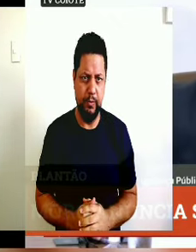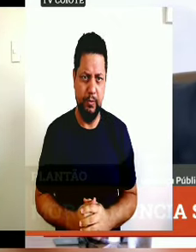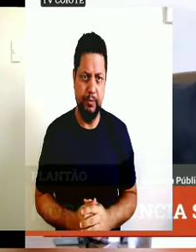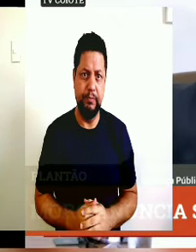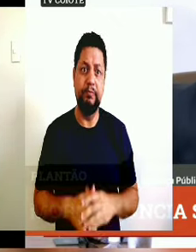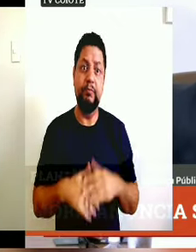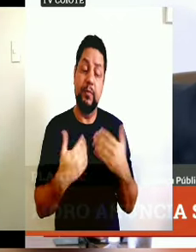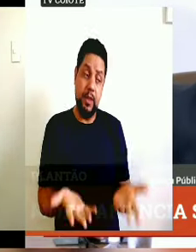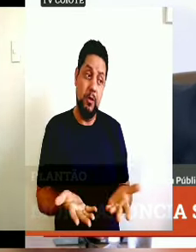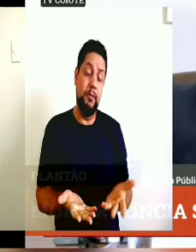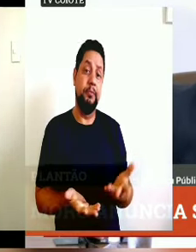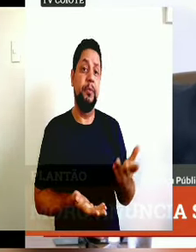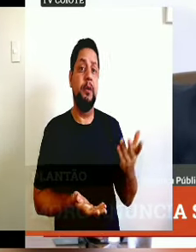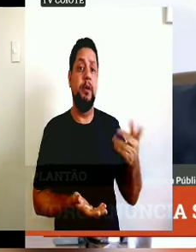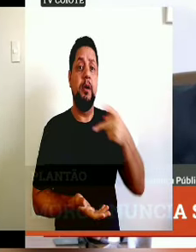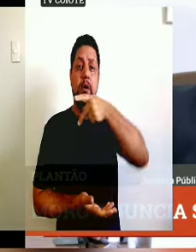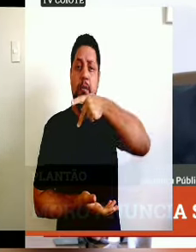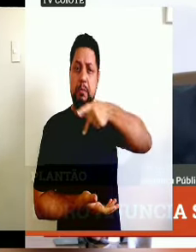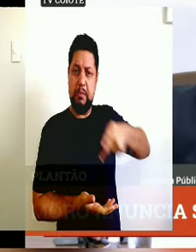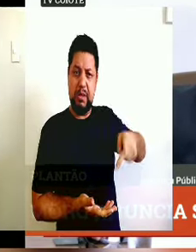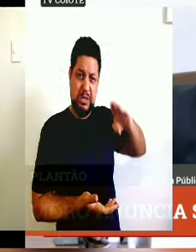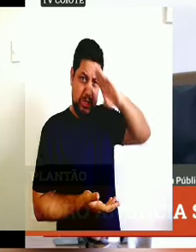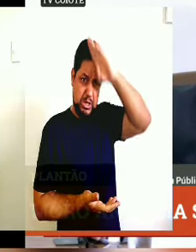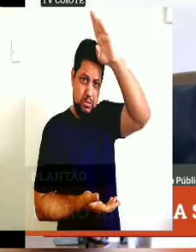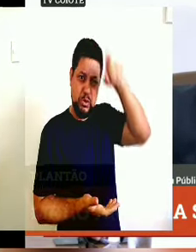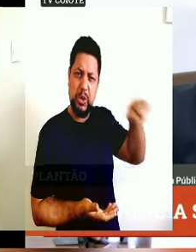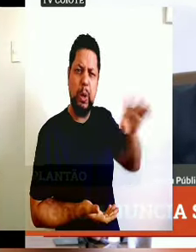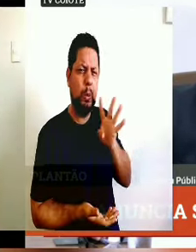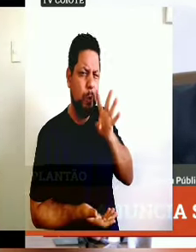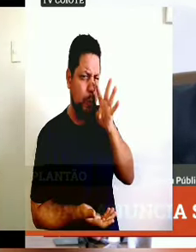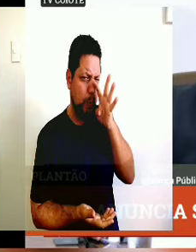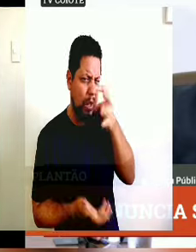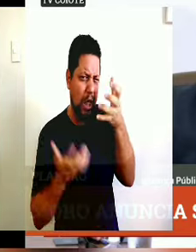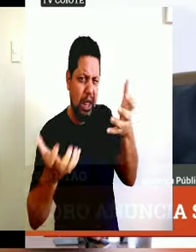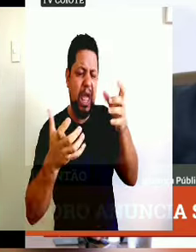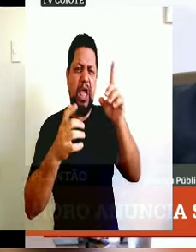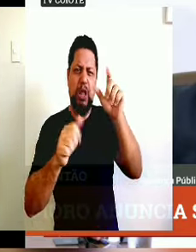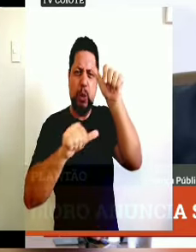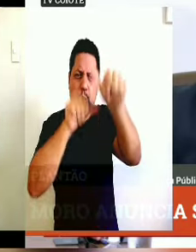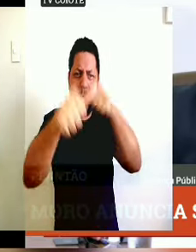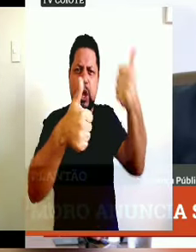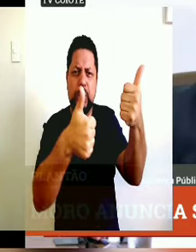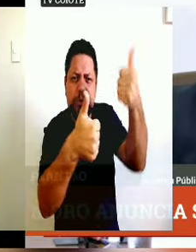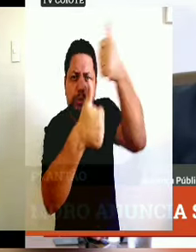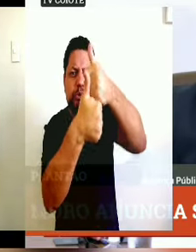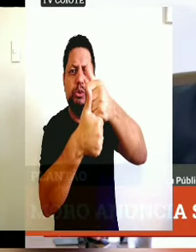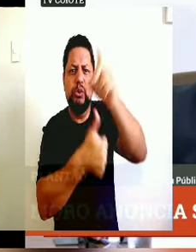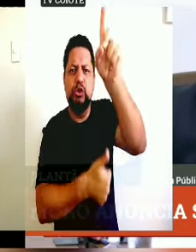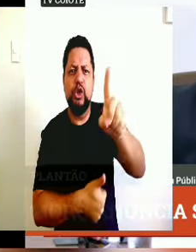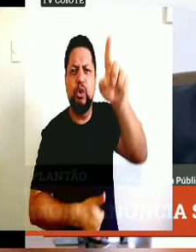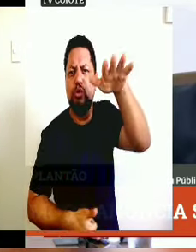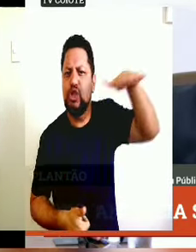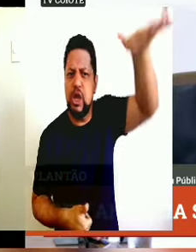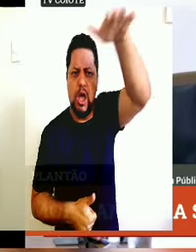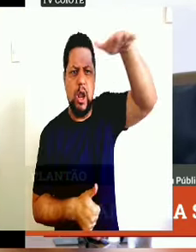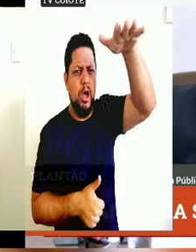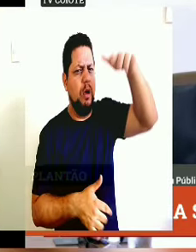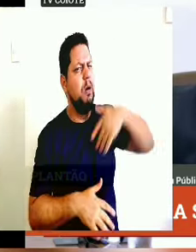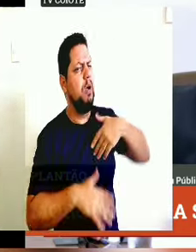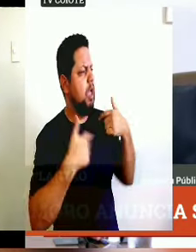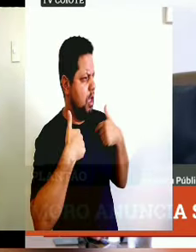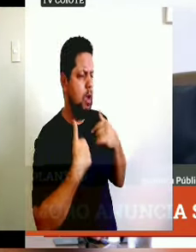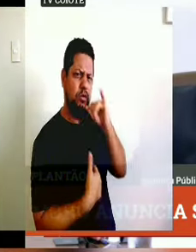O presidente, no entanto, passou a insistir também na troca do diretor-geral. O que, que eu sempre disse ao presidente? Presidente,